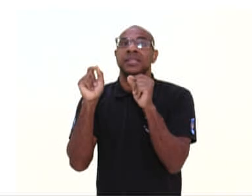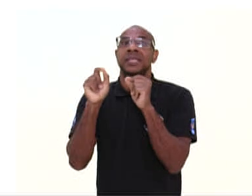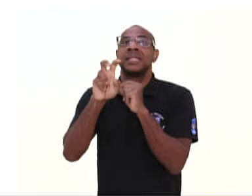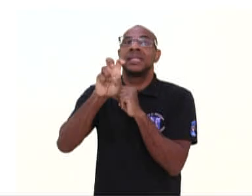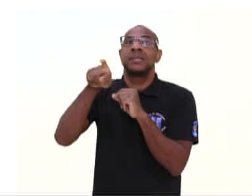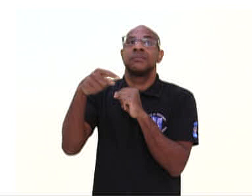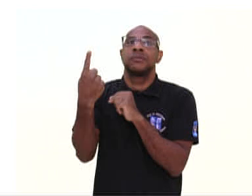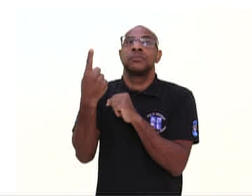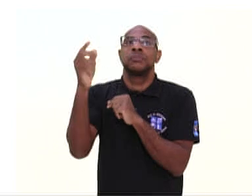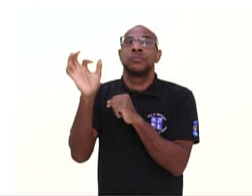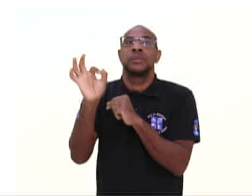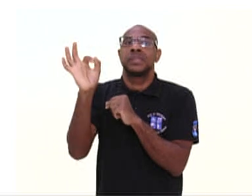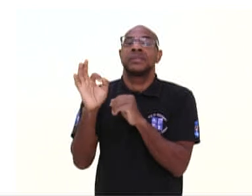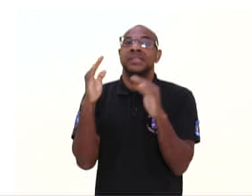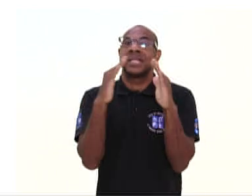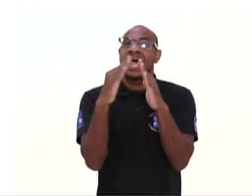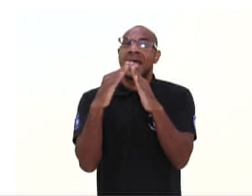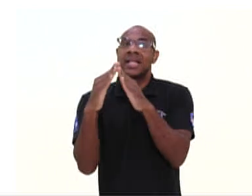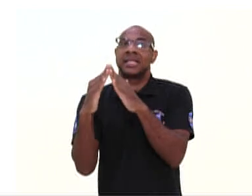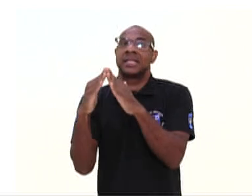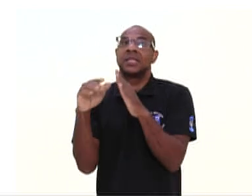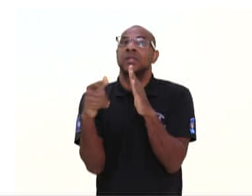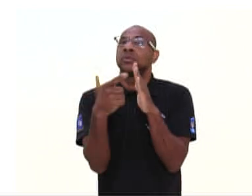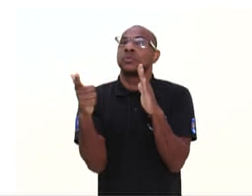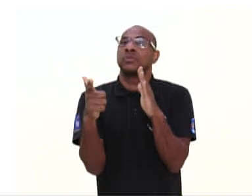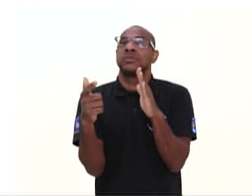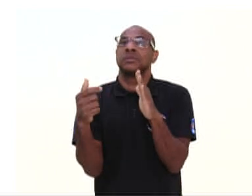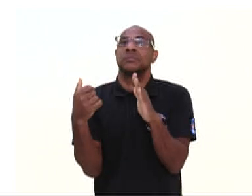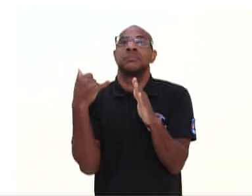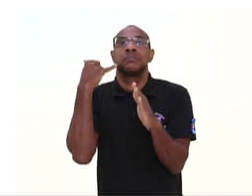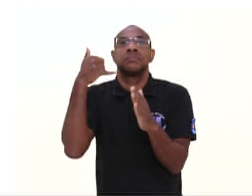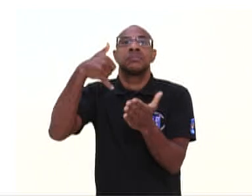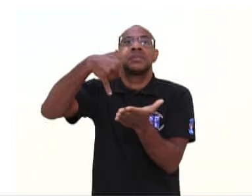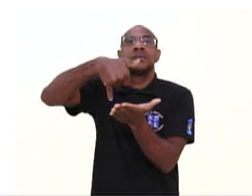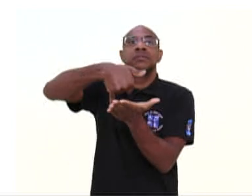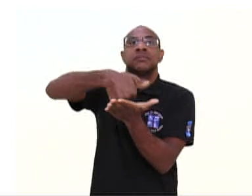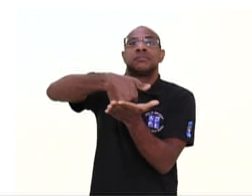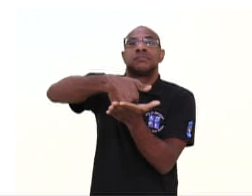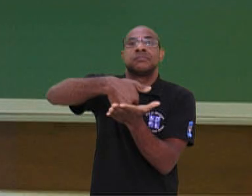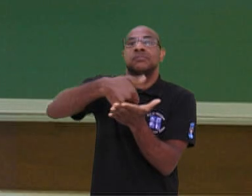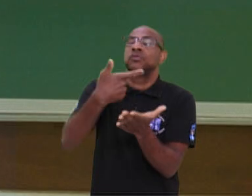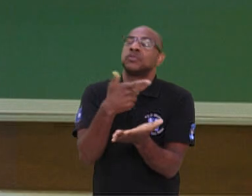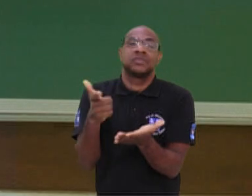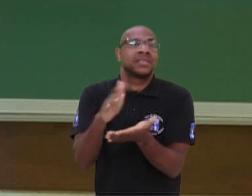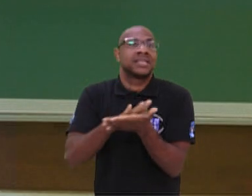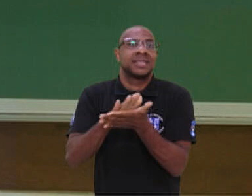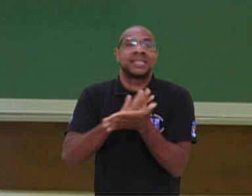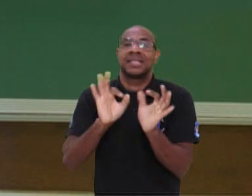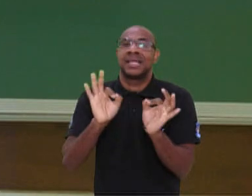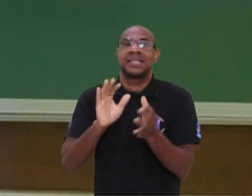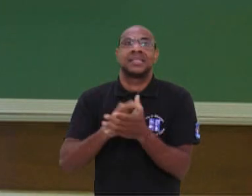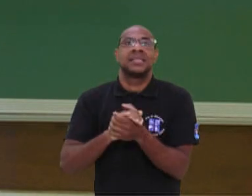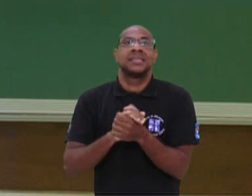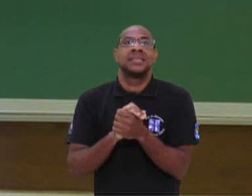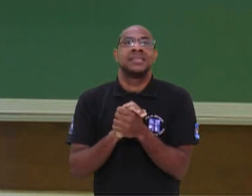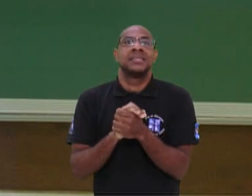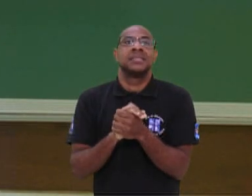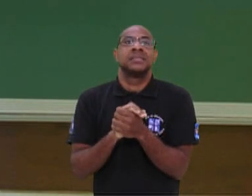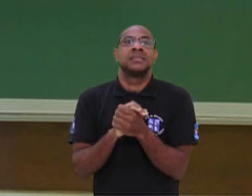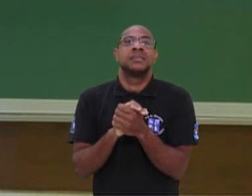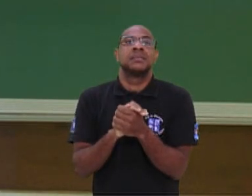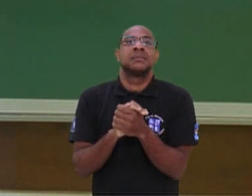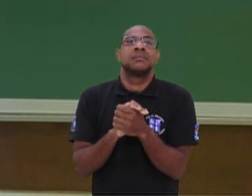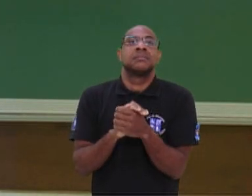5,1% das casas não havia telefone, nenhum tipo de telefone. né? Veja, é a